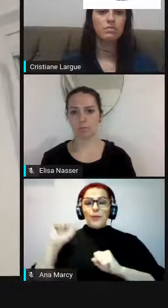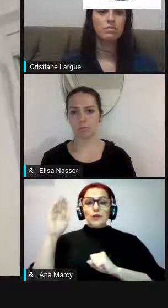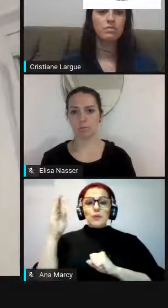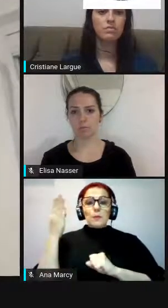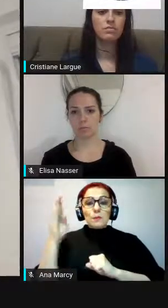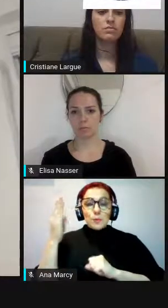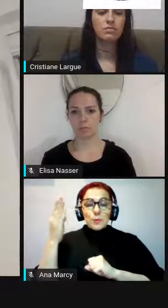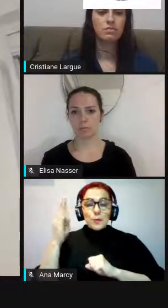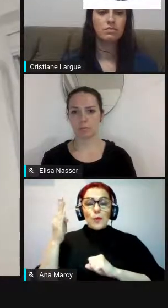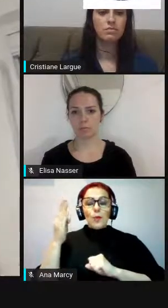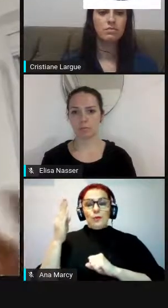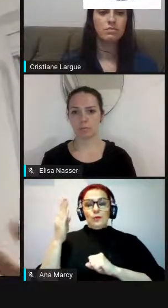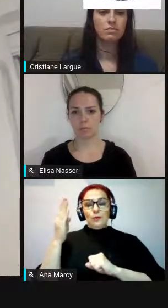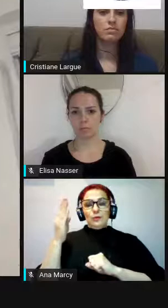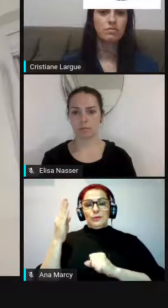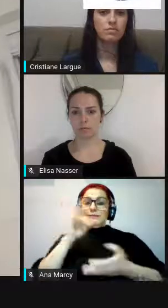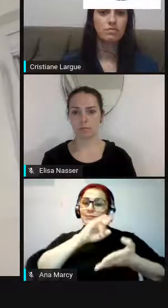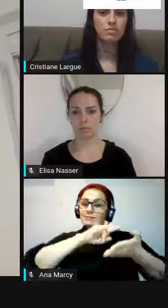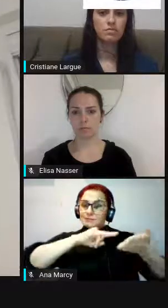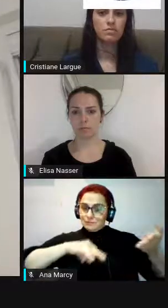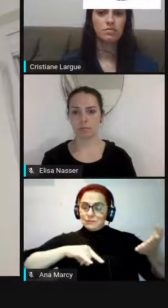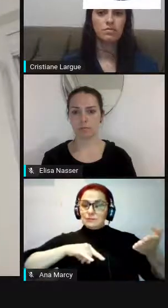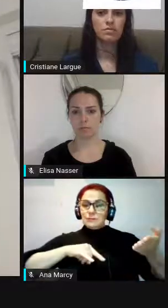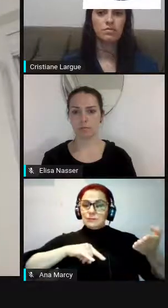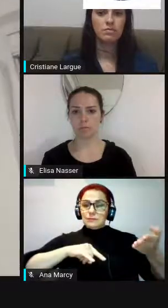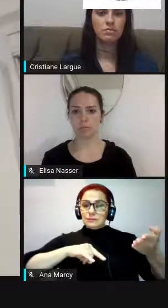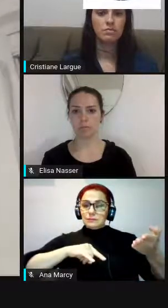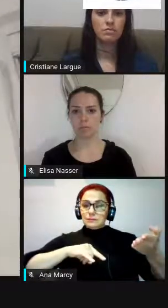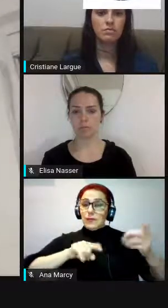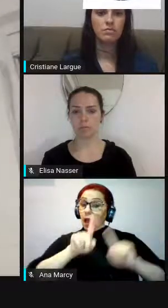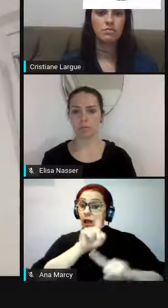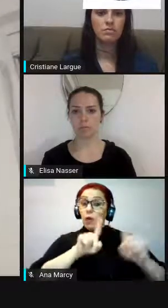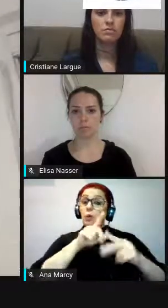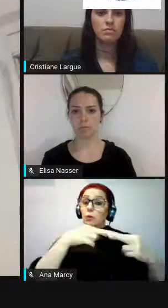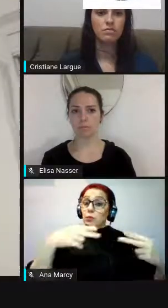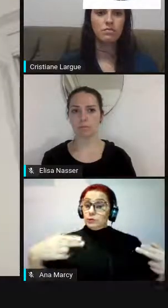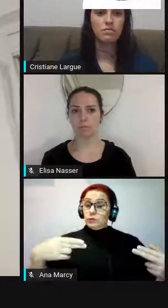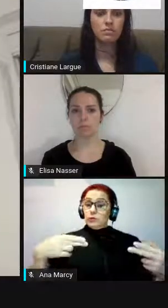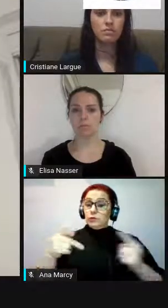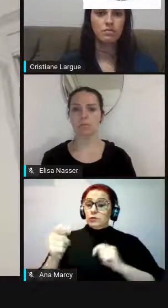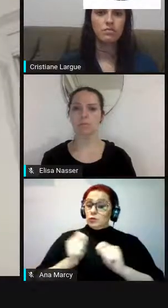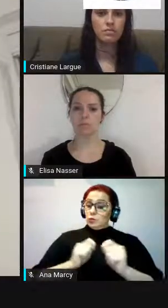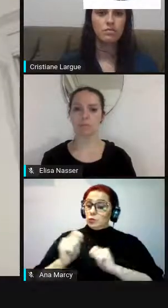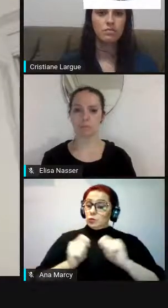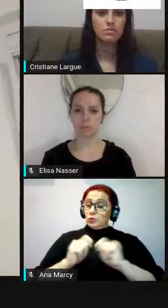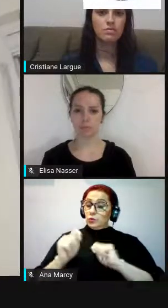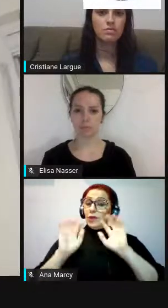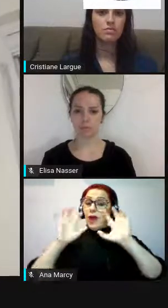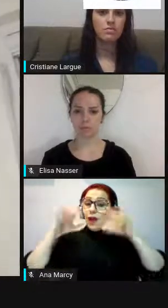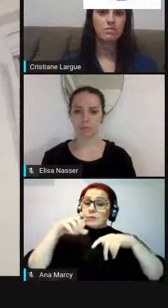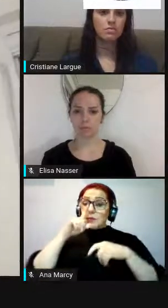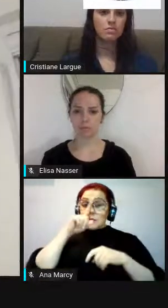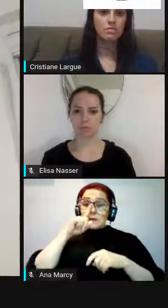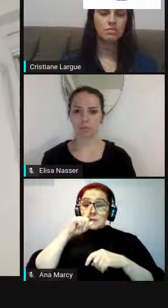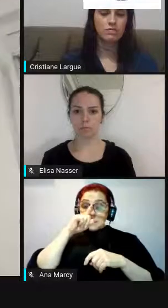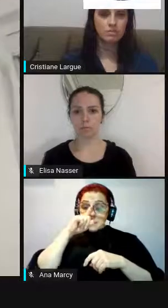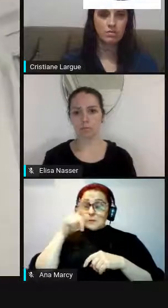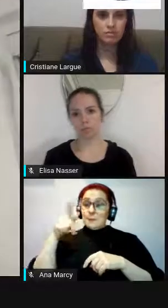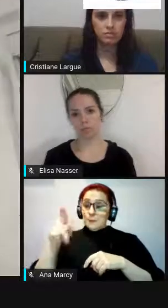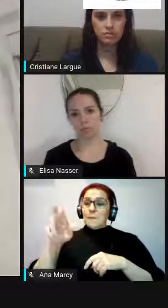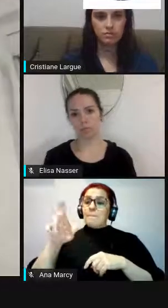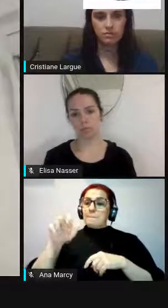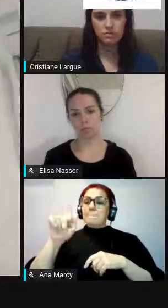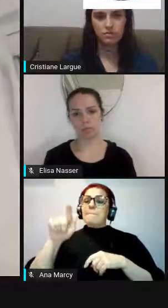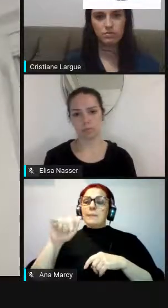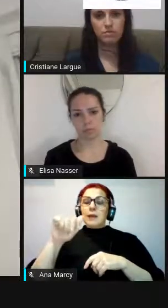sem a necessidade de ter uma infraestrutura da que o controle de pragas requena exija por exemplo